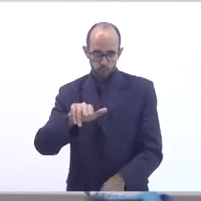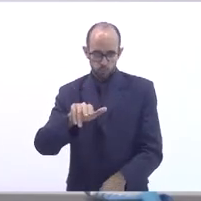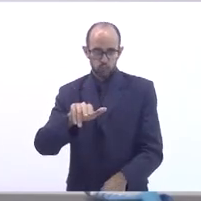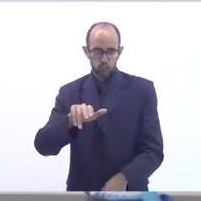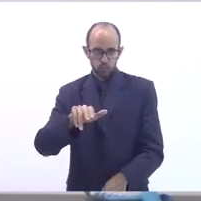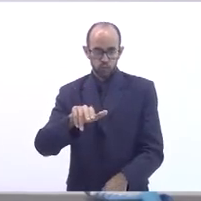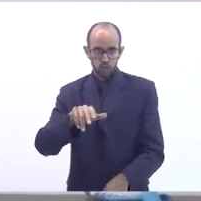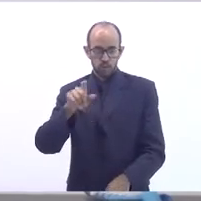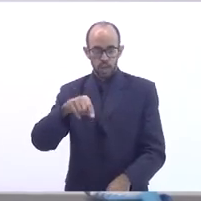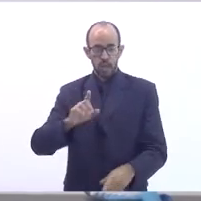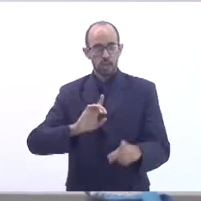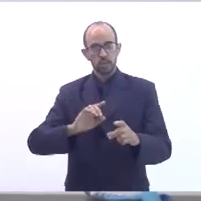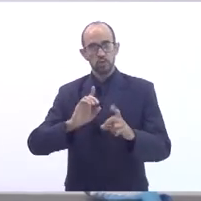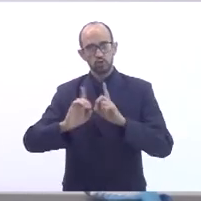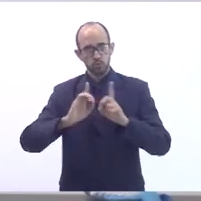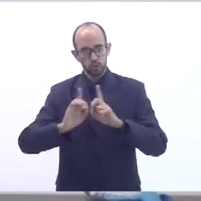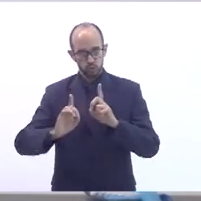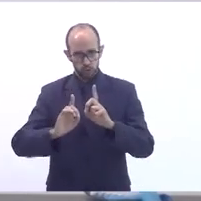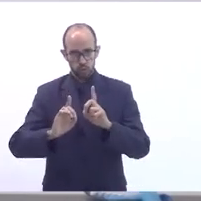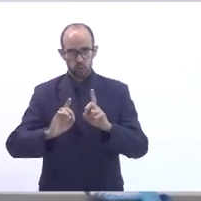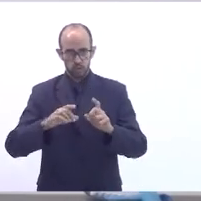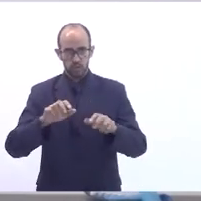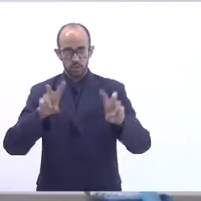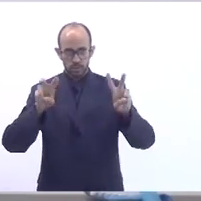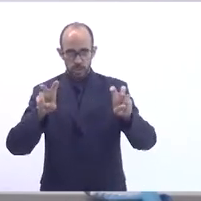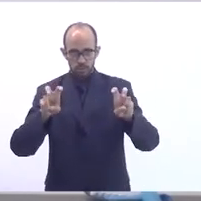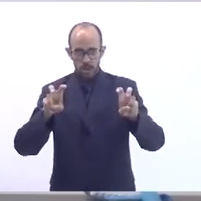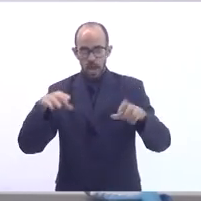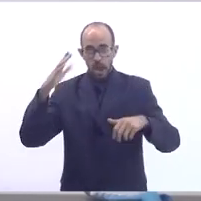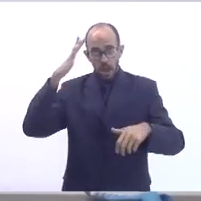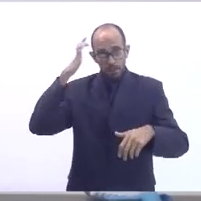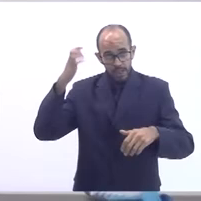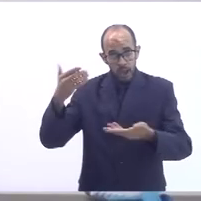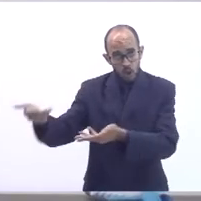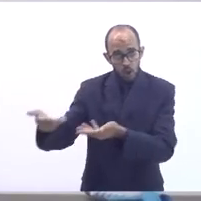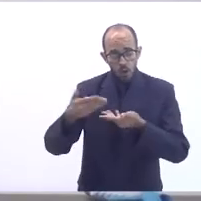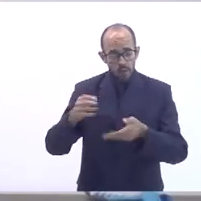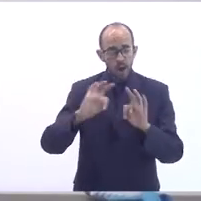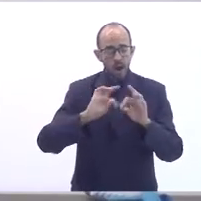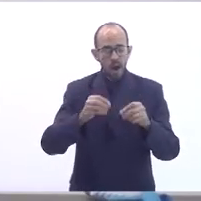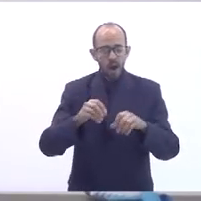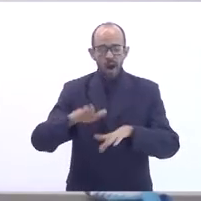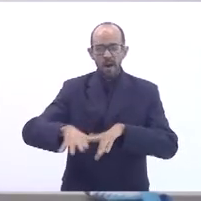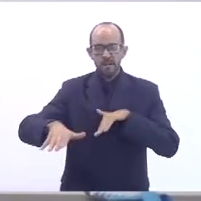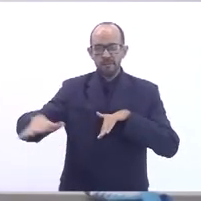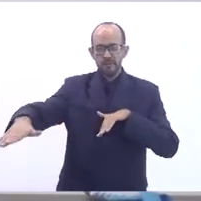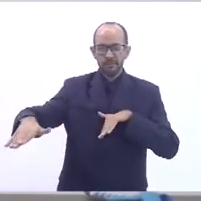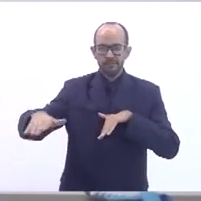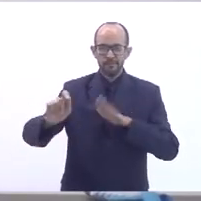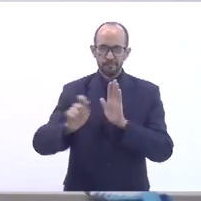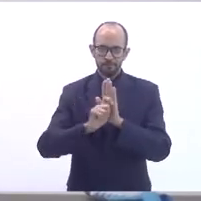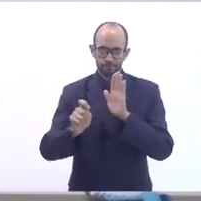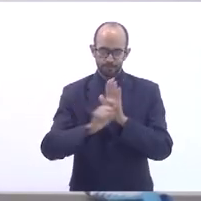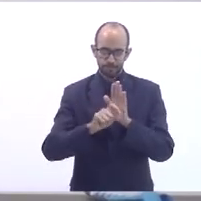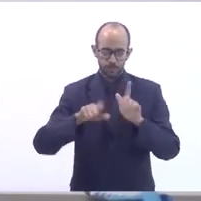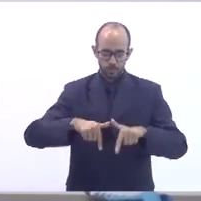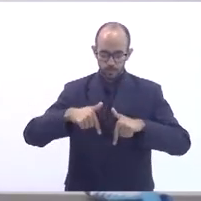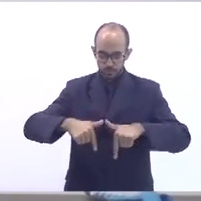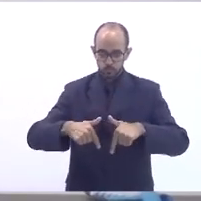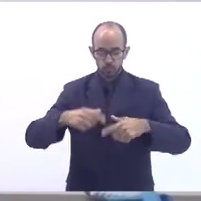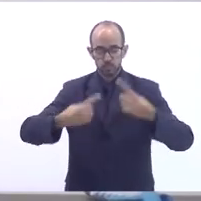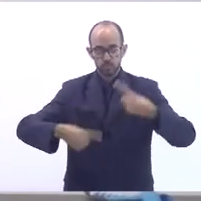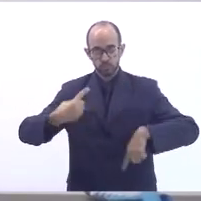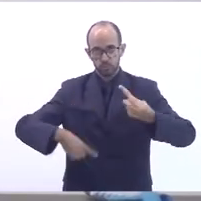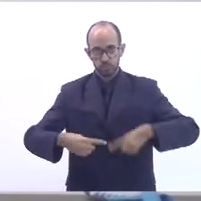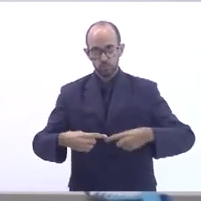debatendo esse tema convido a todos amanhã a marcha da maconha marcha da maconha um ato político é um ato político e